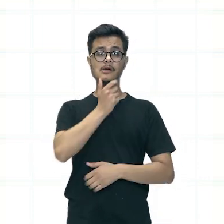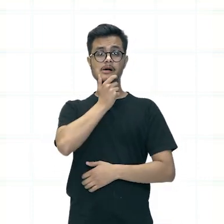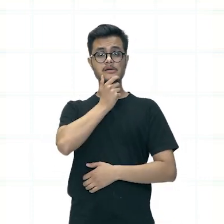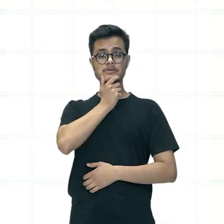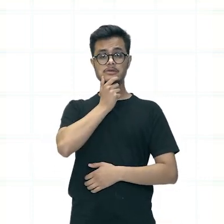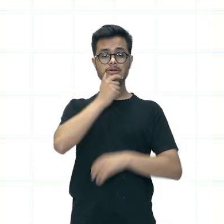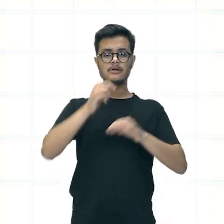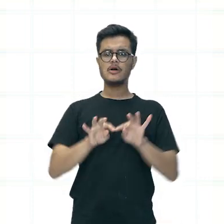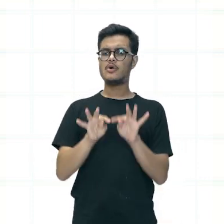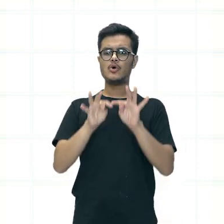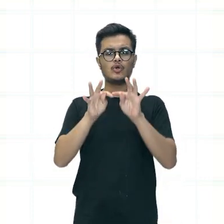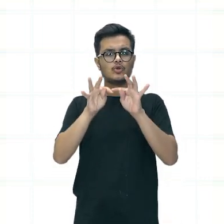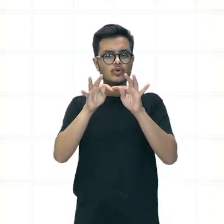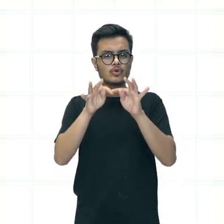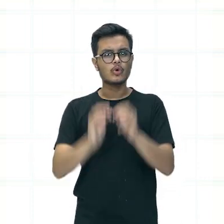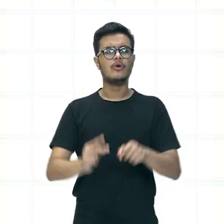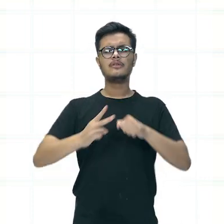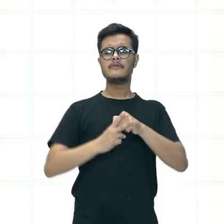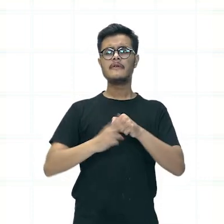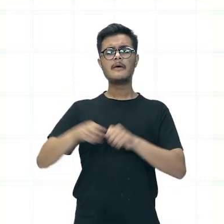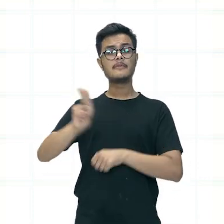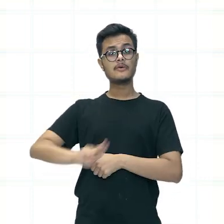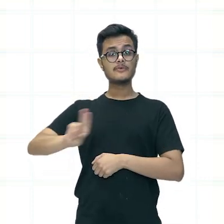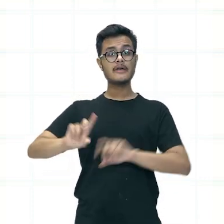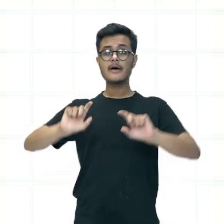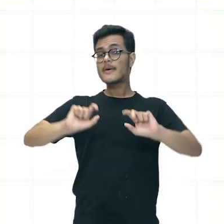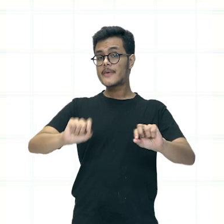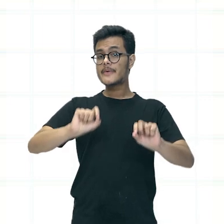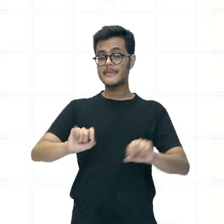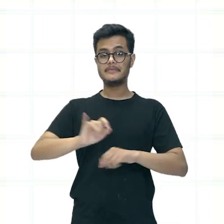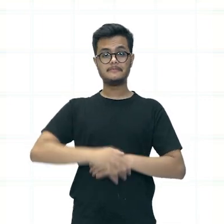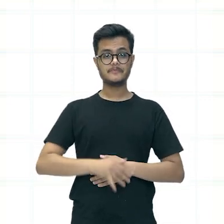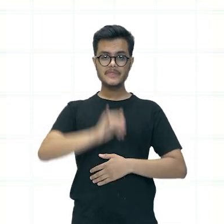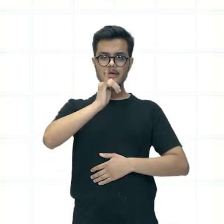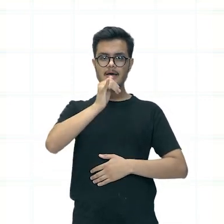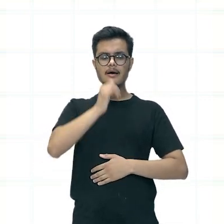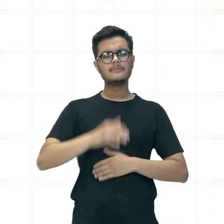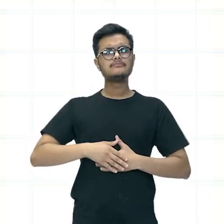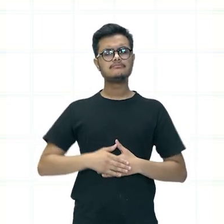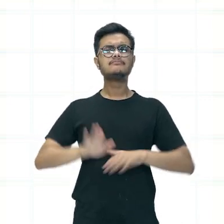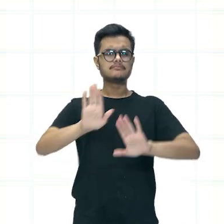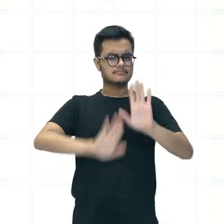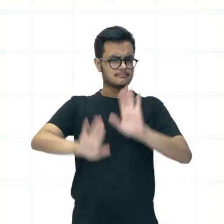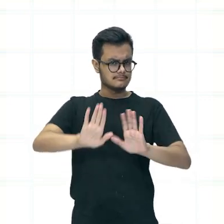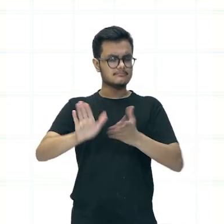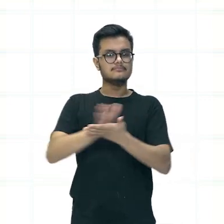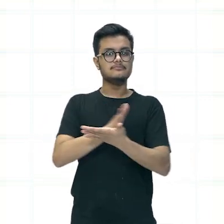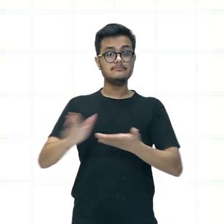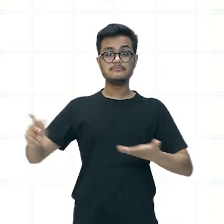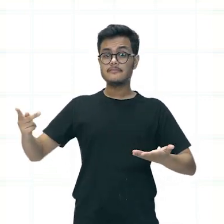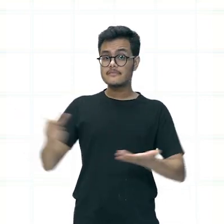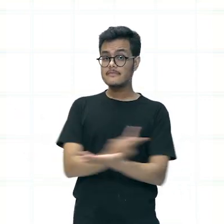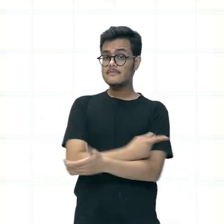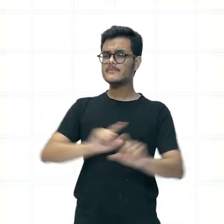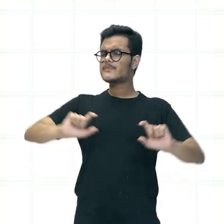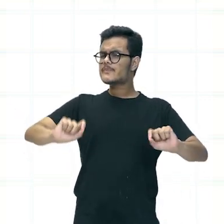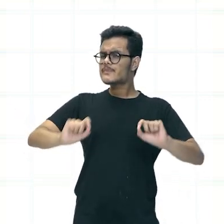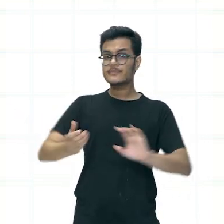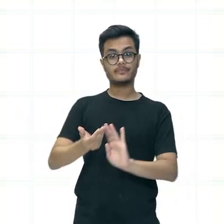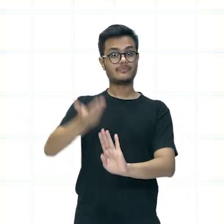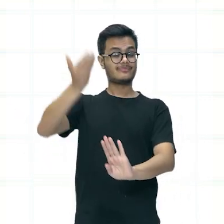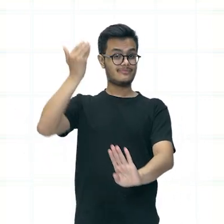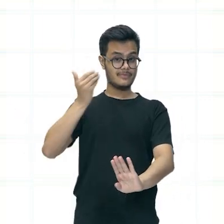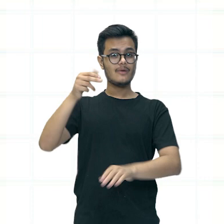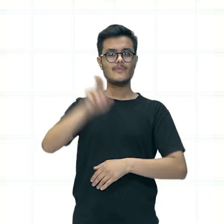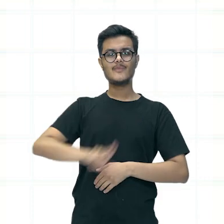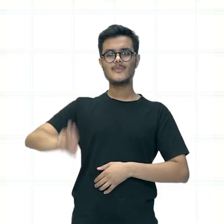são todos aqueles que, quando usados para falar de situações que aconteceram no passado, usamos